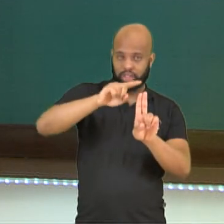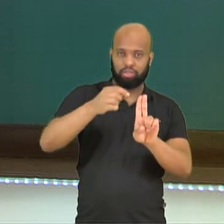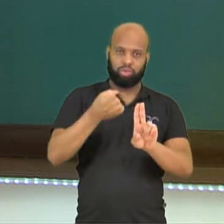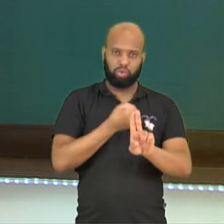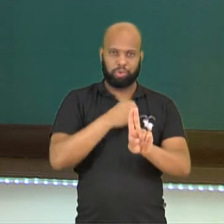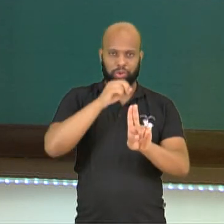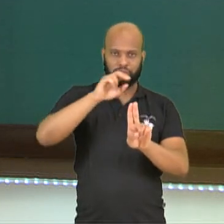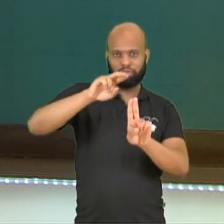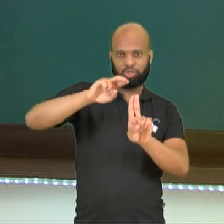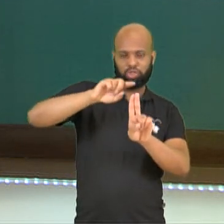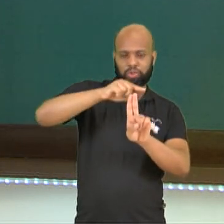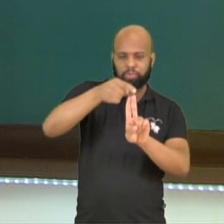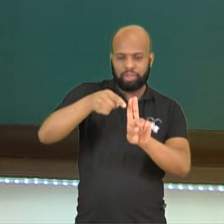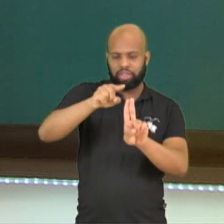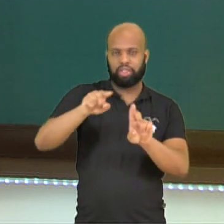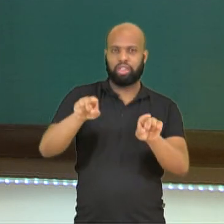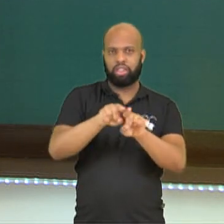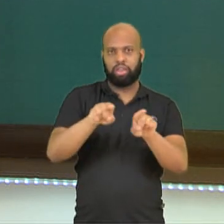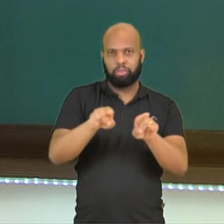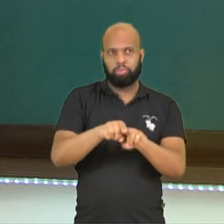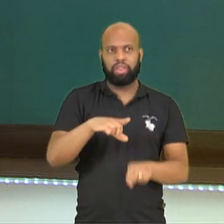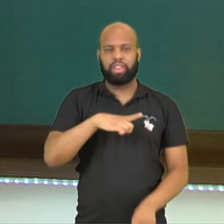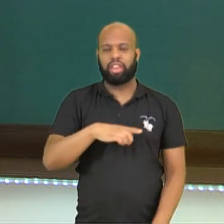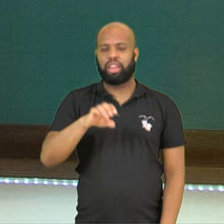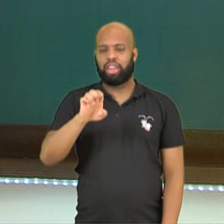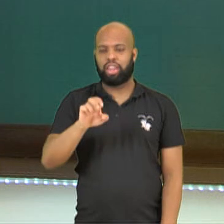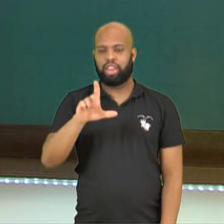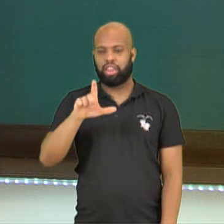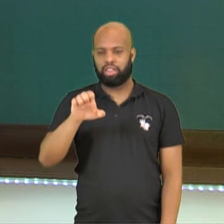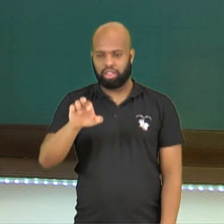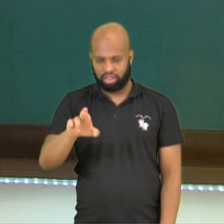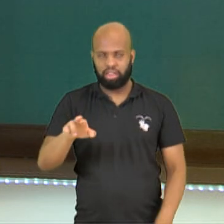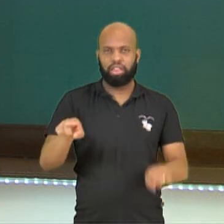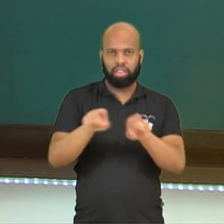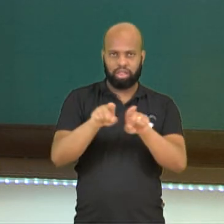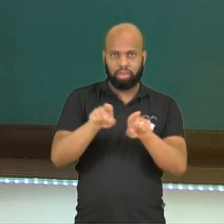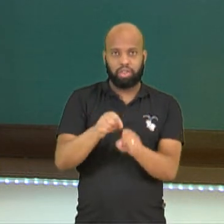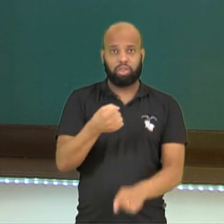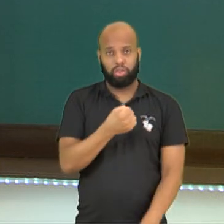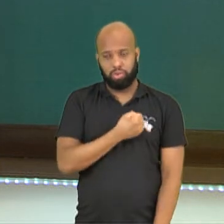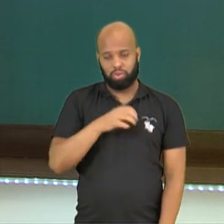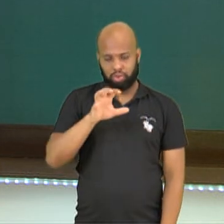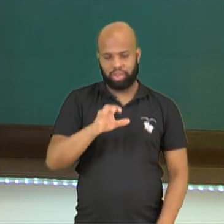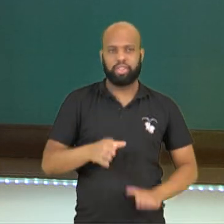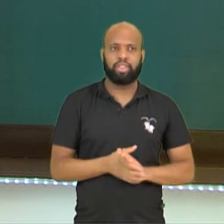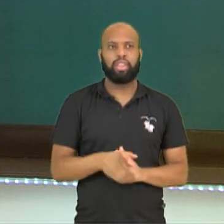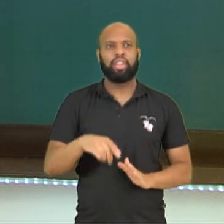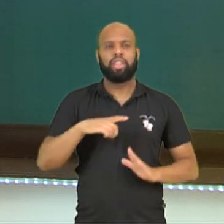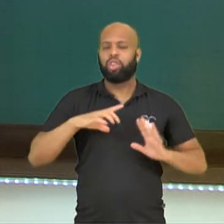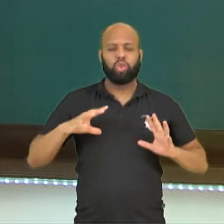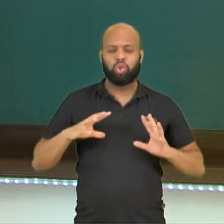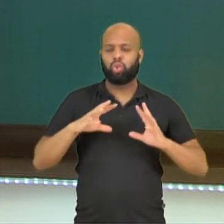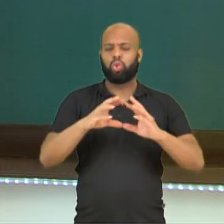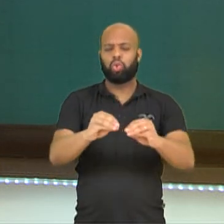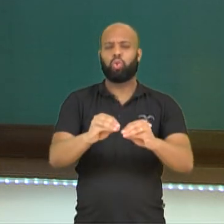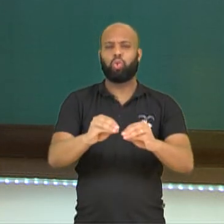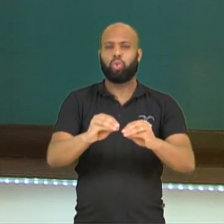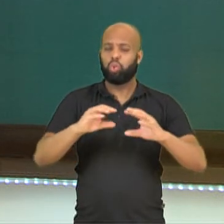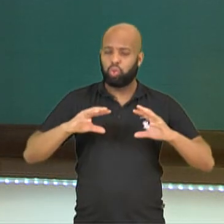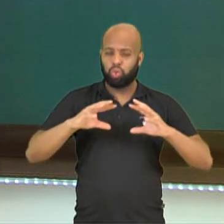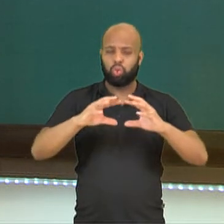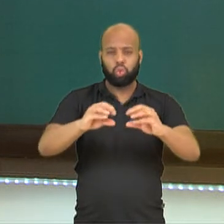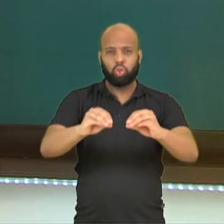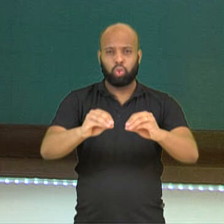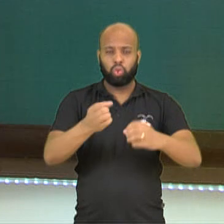de Euler, depende, ok? Então, esses são os irracionais. E daí toda esta galera aqui